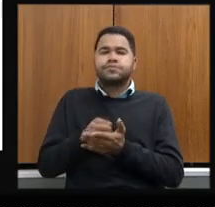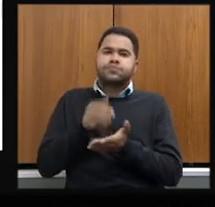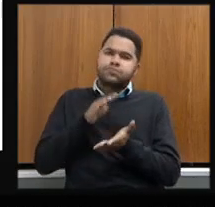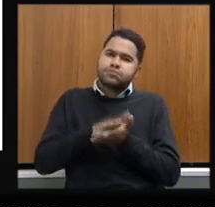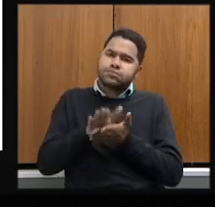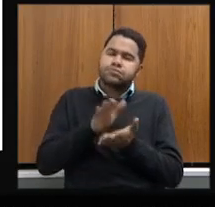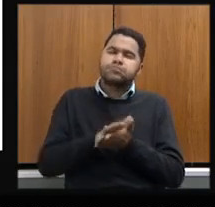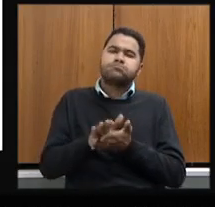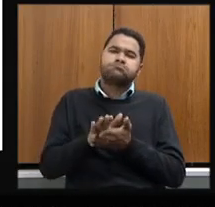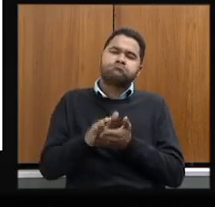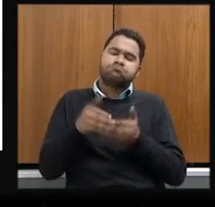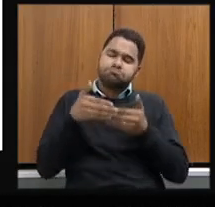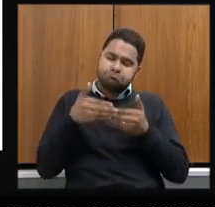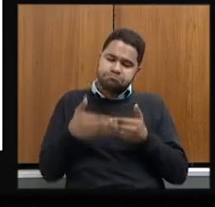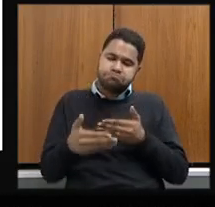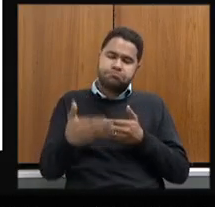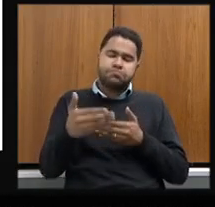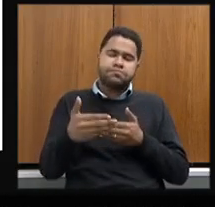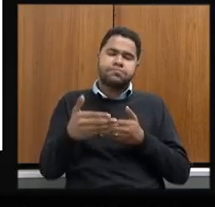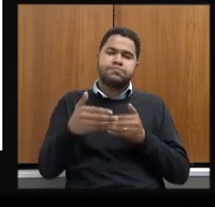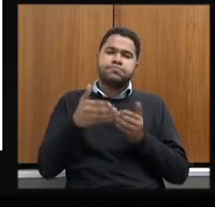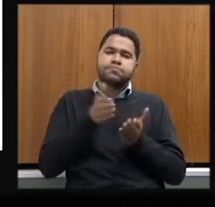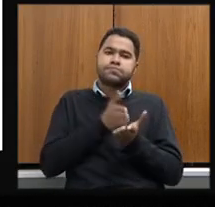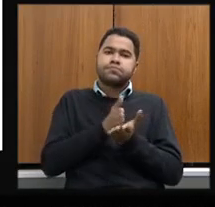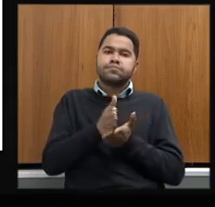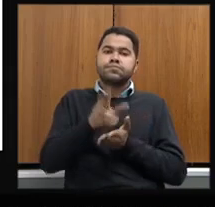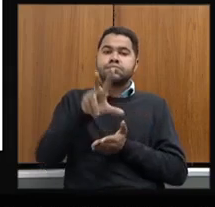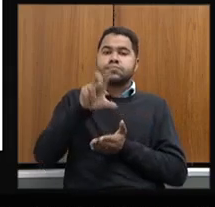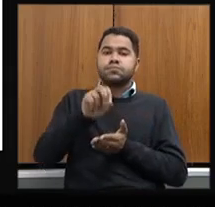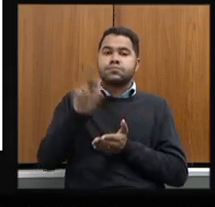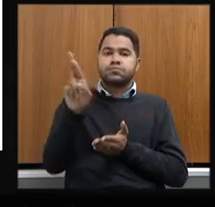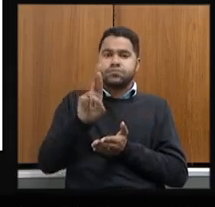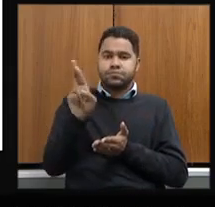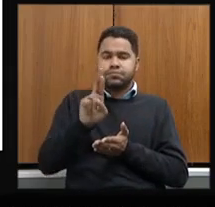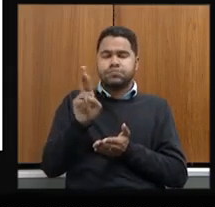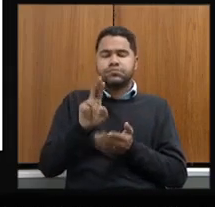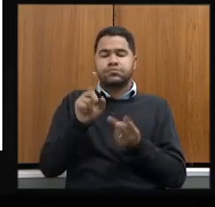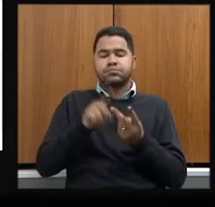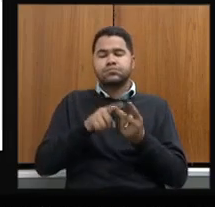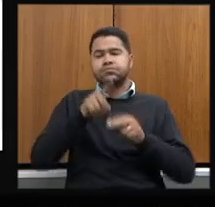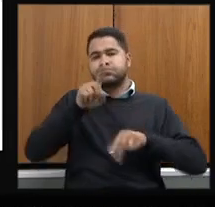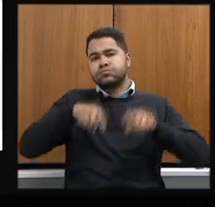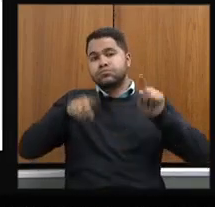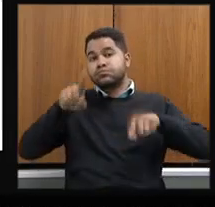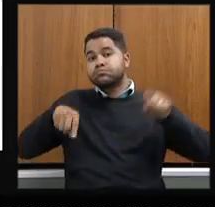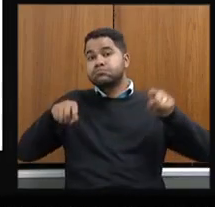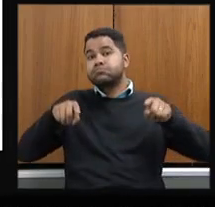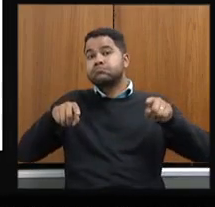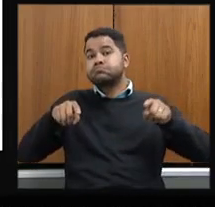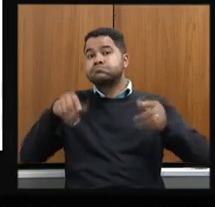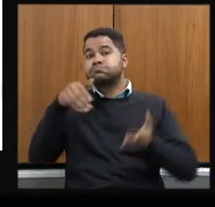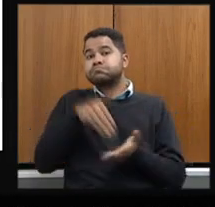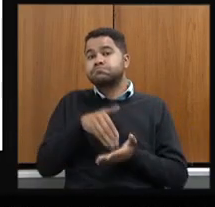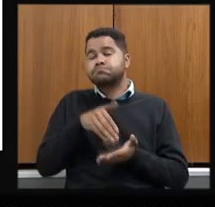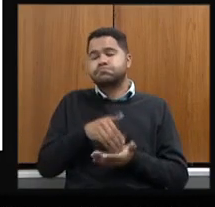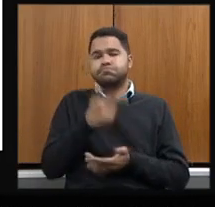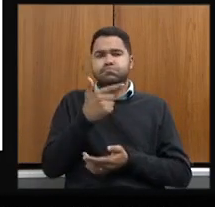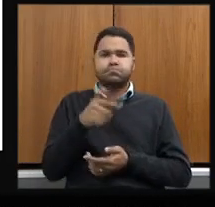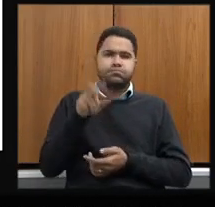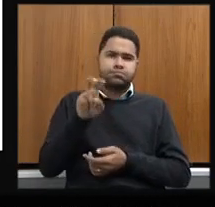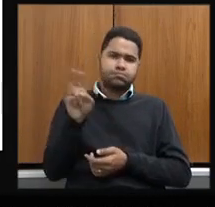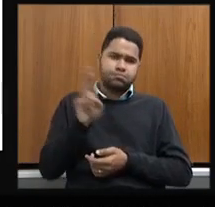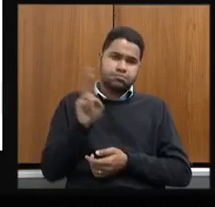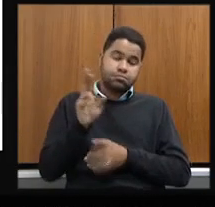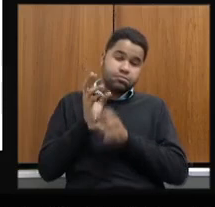ajuda de custo e que passa a ser portanto uma parcela fixa de 50 reais e o valor variável de no mínimo 25